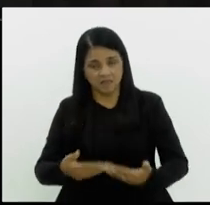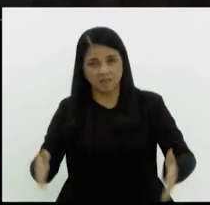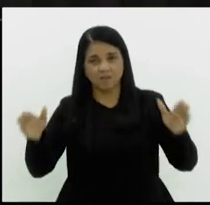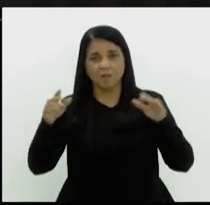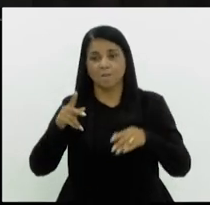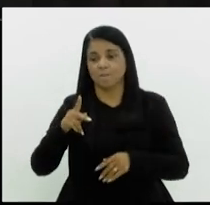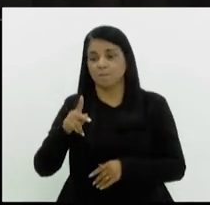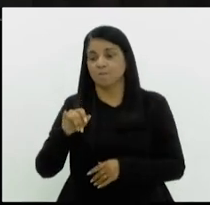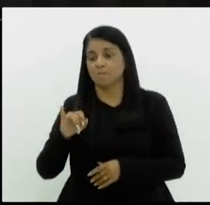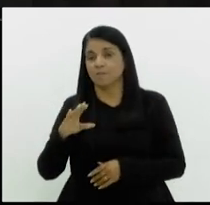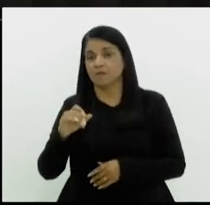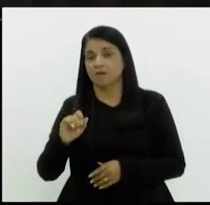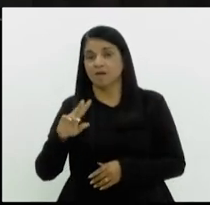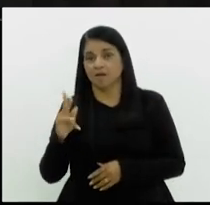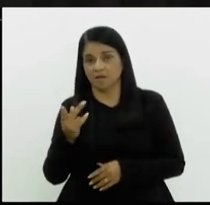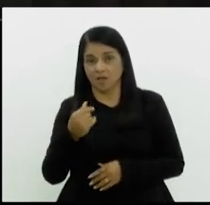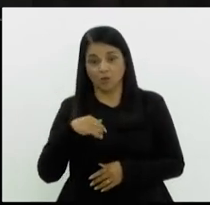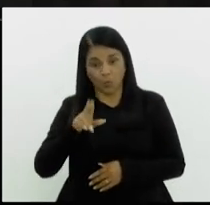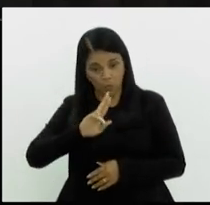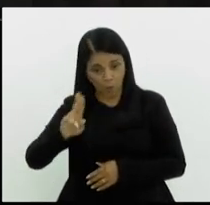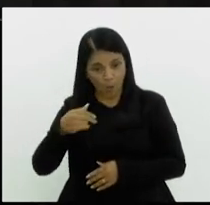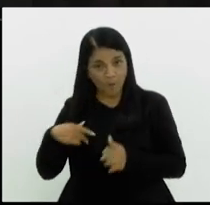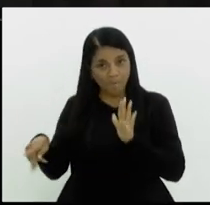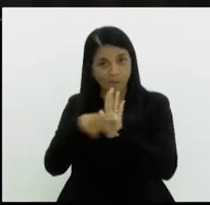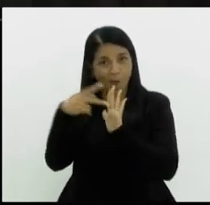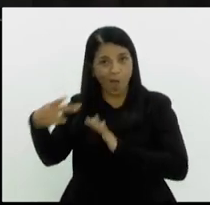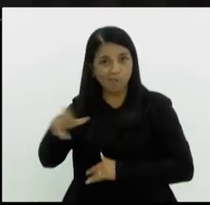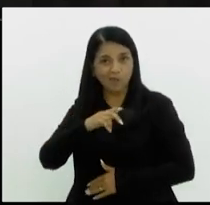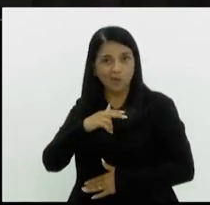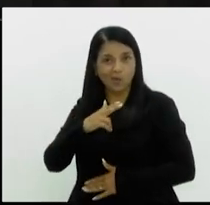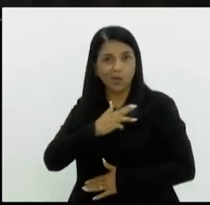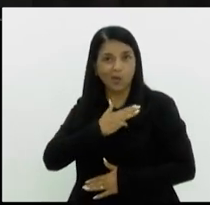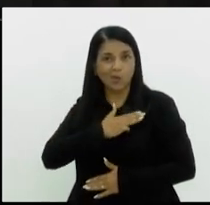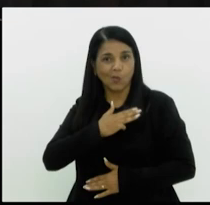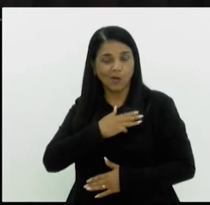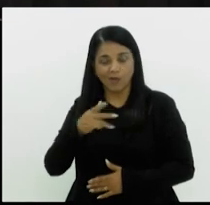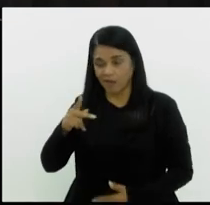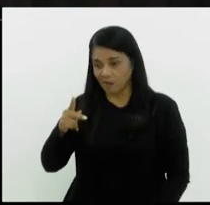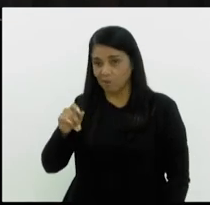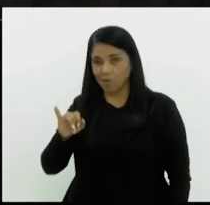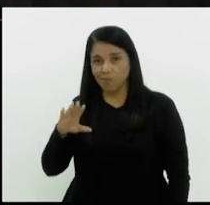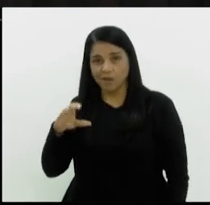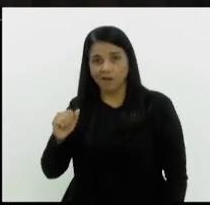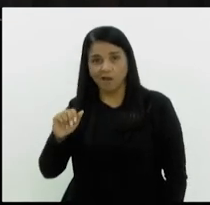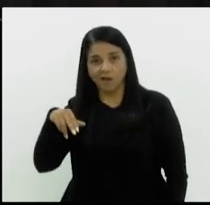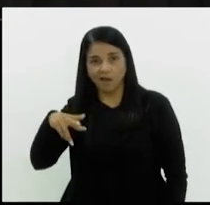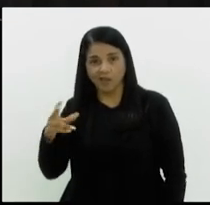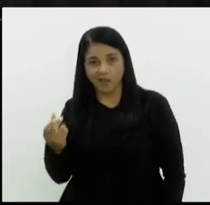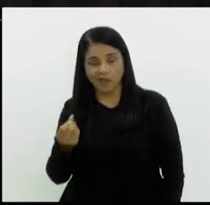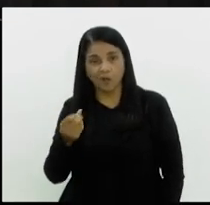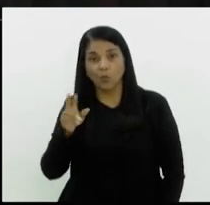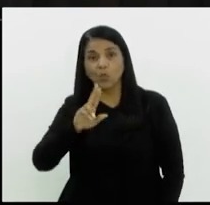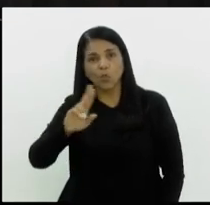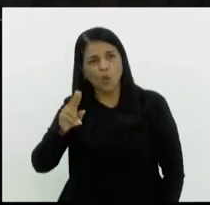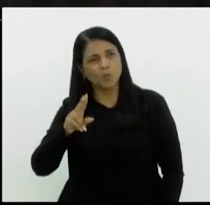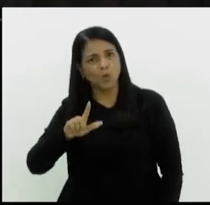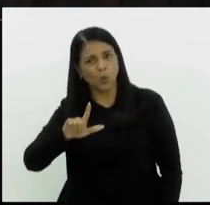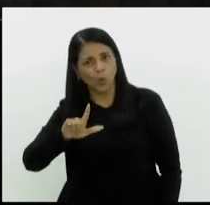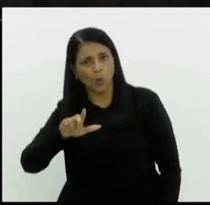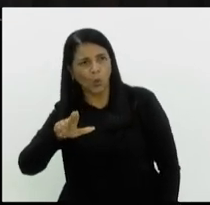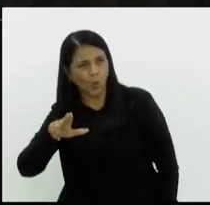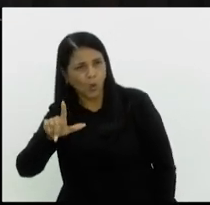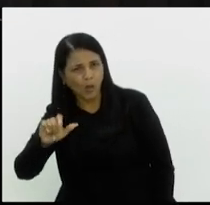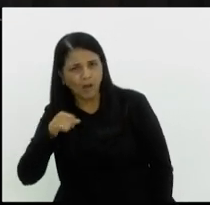picanha. Aliás, devia ser curioso, né? O sujeito recebeu uma picanha com o nome de Lula. Né? Devia ser um negócio,